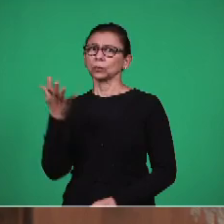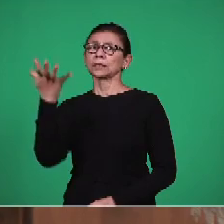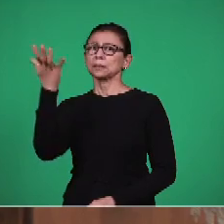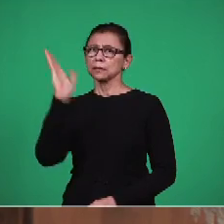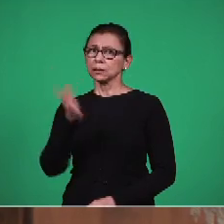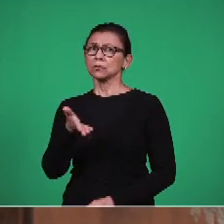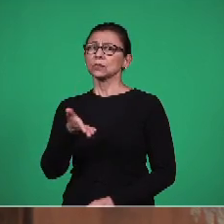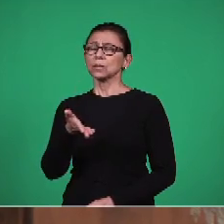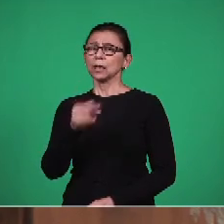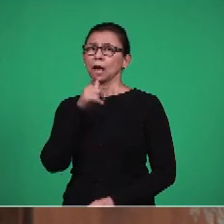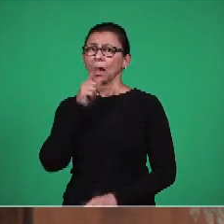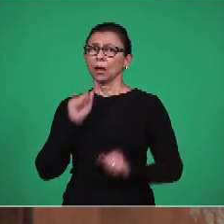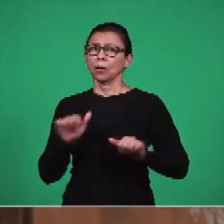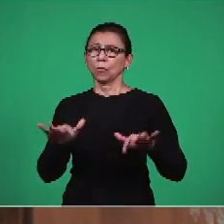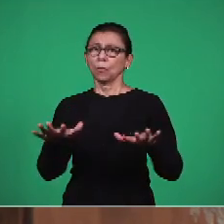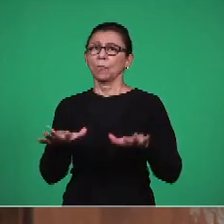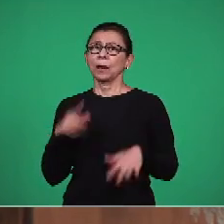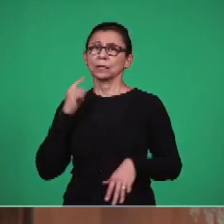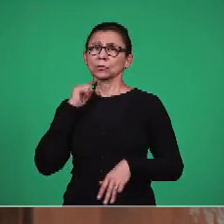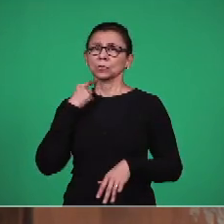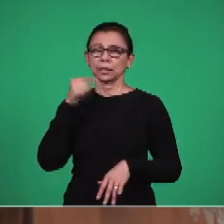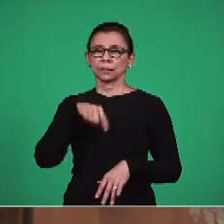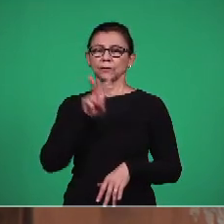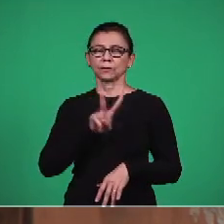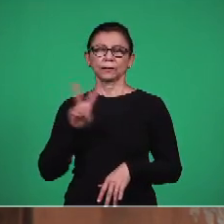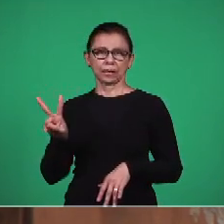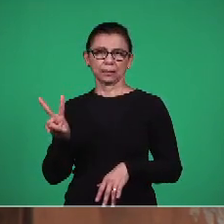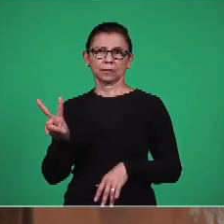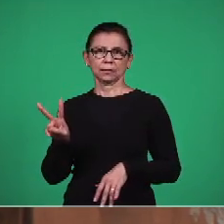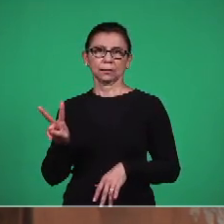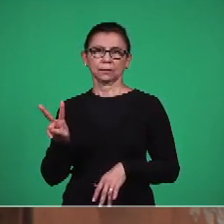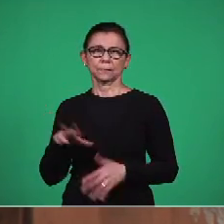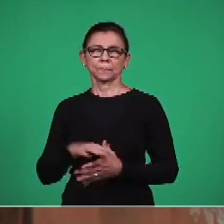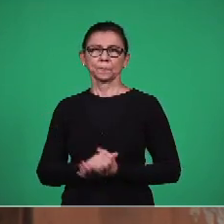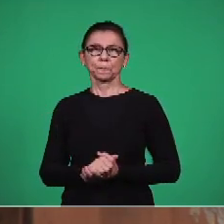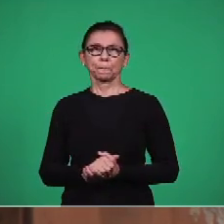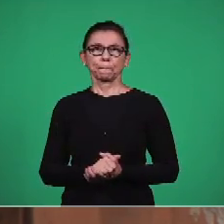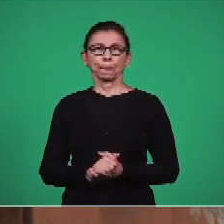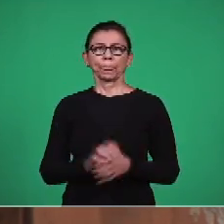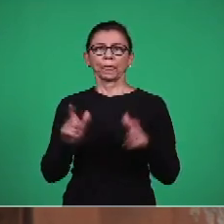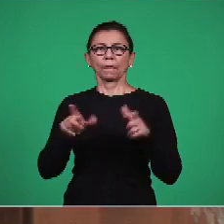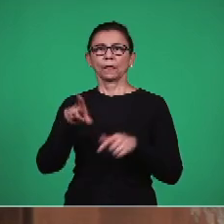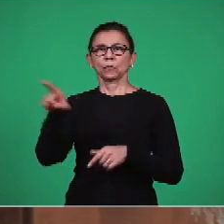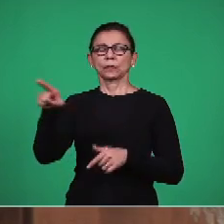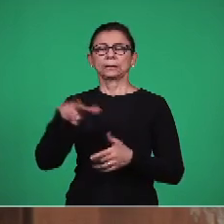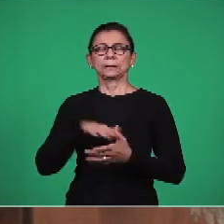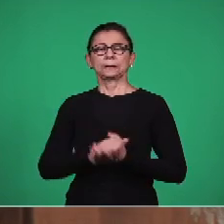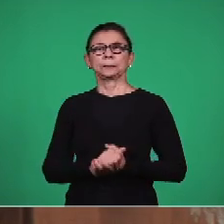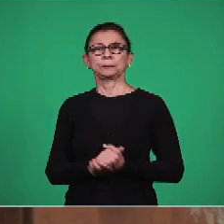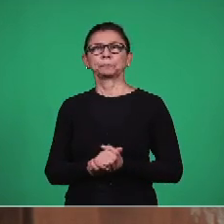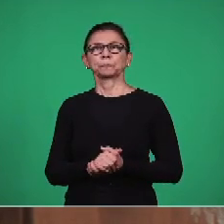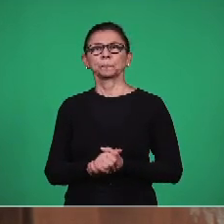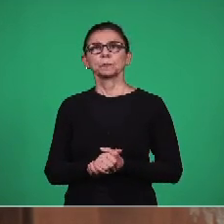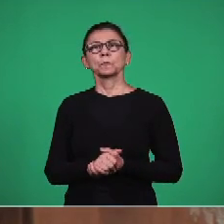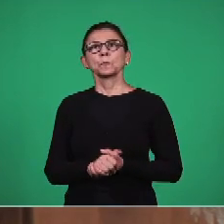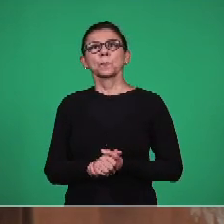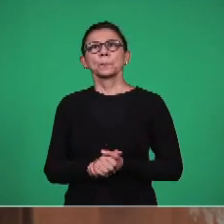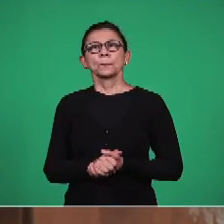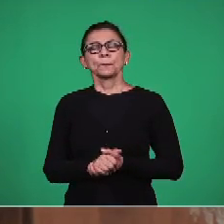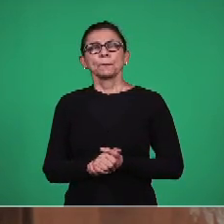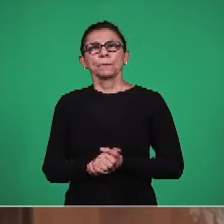aqui, nós temos aqui, eu moro aqui em Vila Velha, até num local onde dá para ver o mar. Me